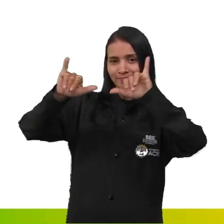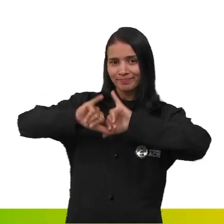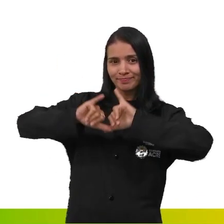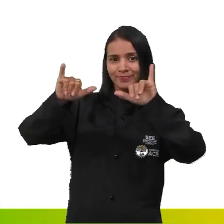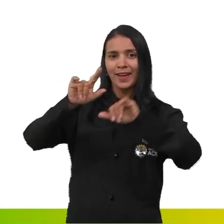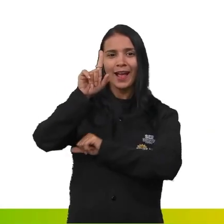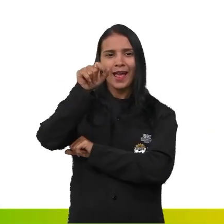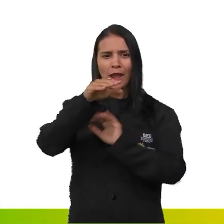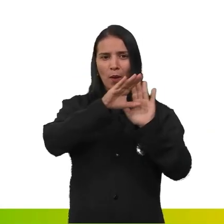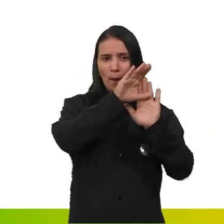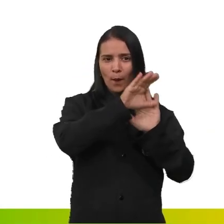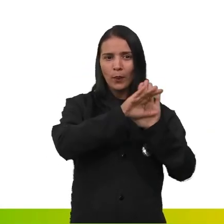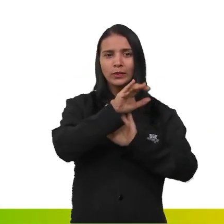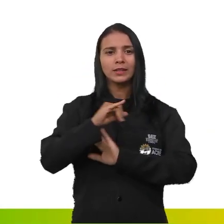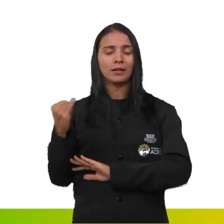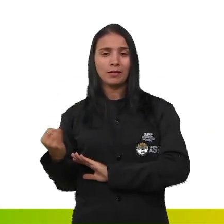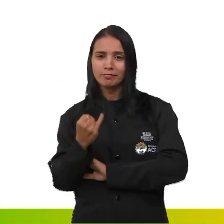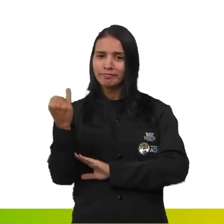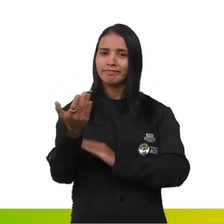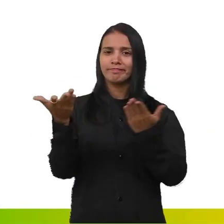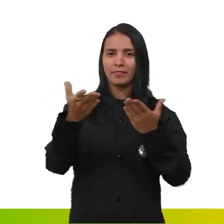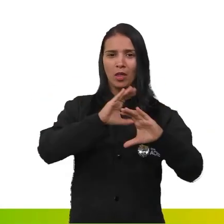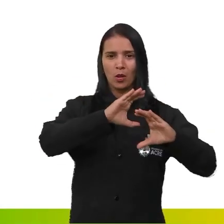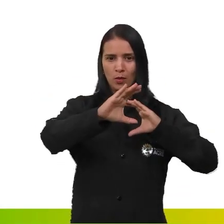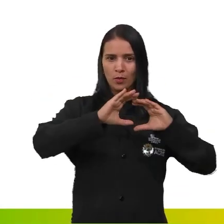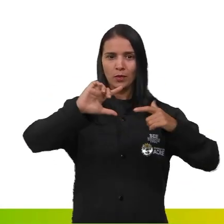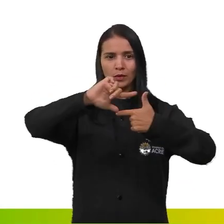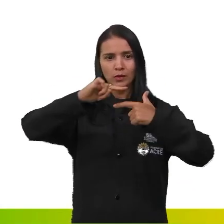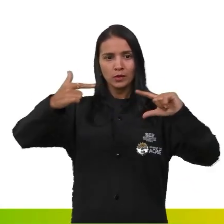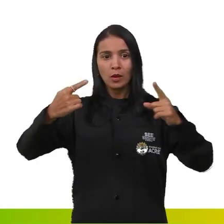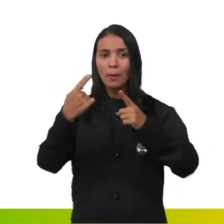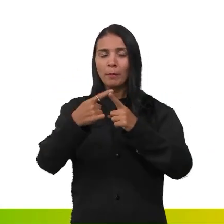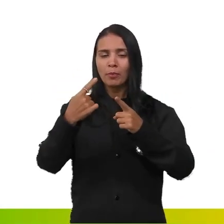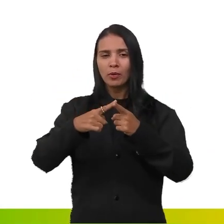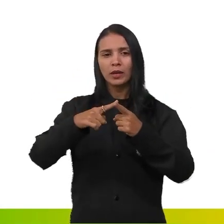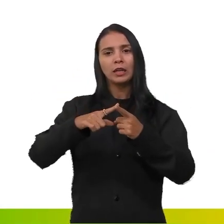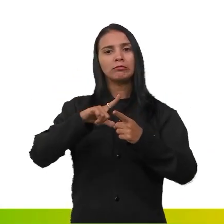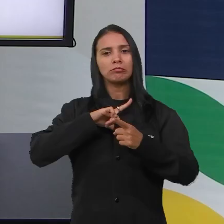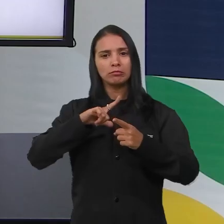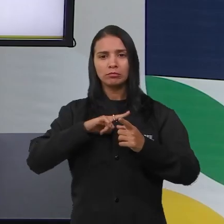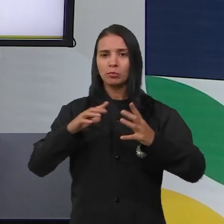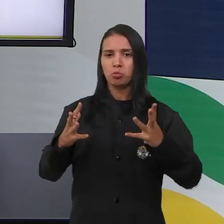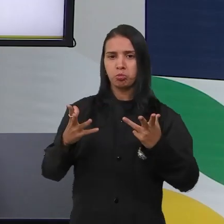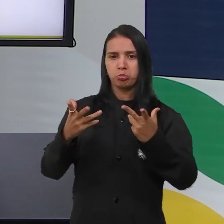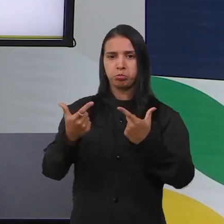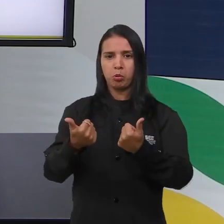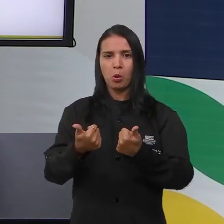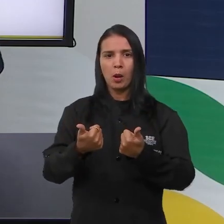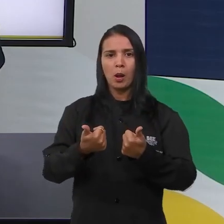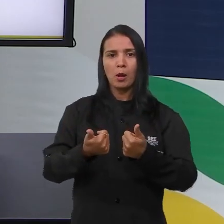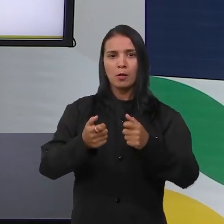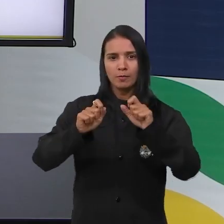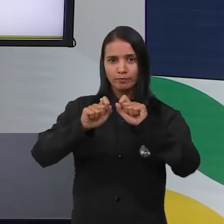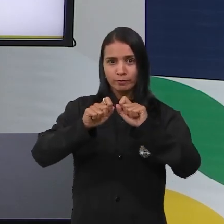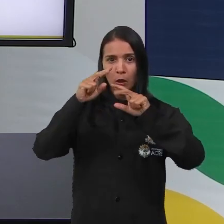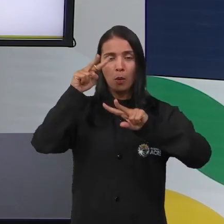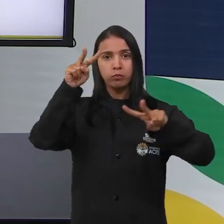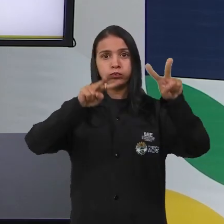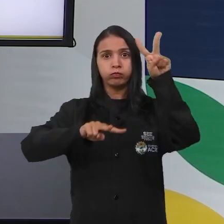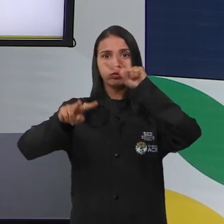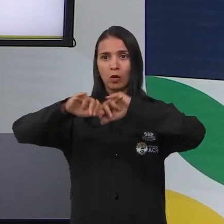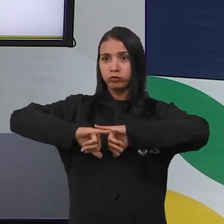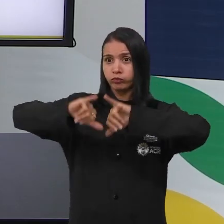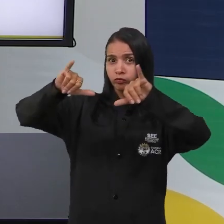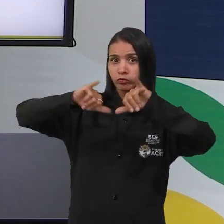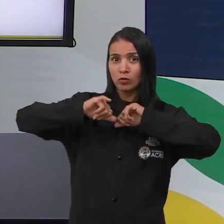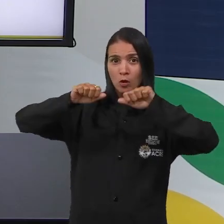Sua capacidade de engajar e educar as audiências é incomparável. Então, a partir do momento em que eu pego uma notícia